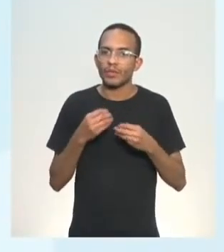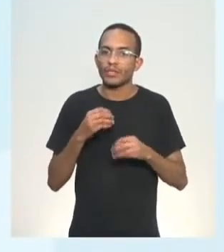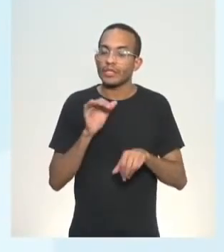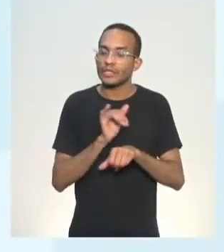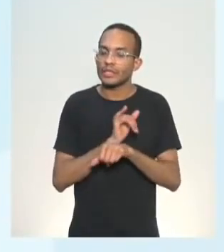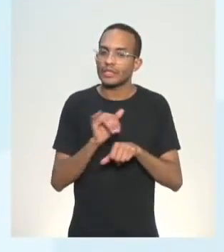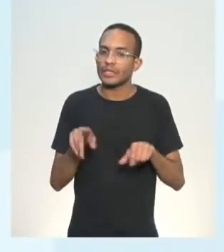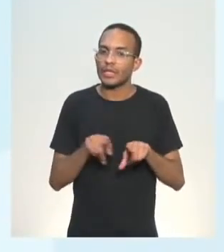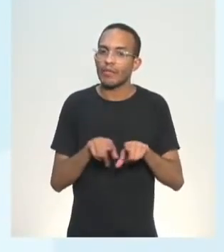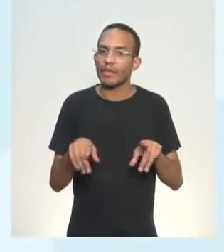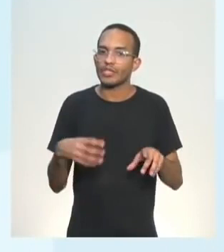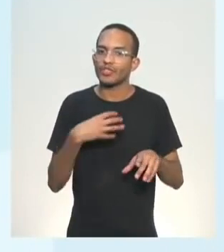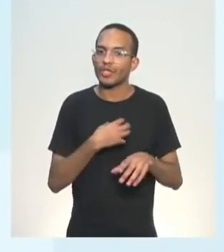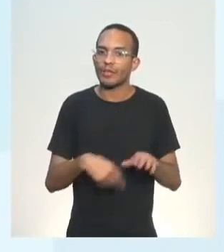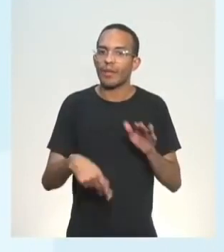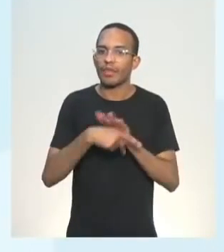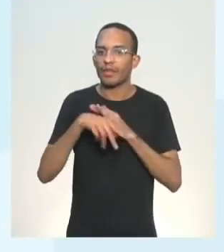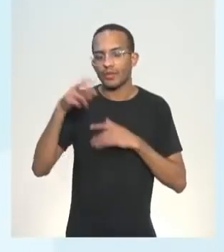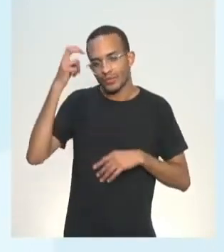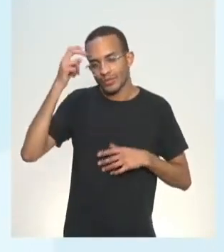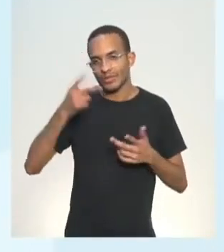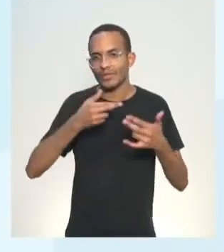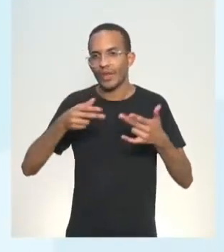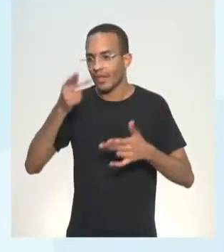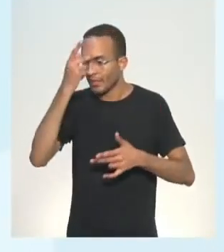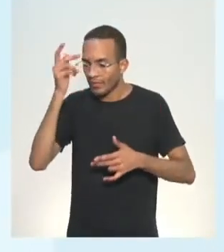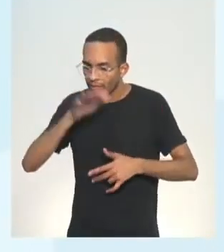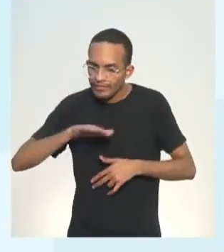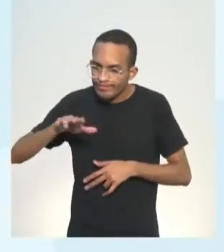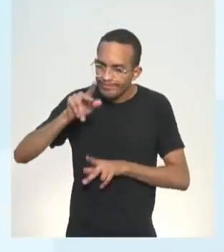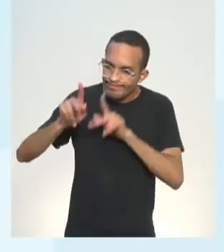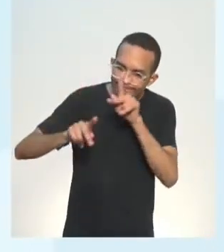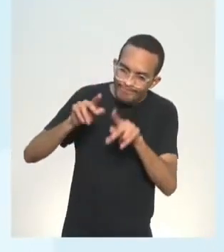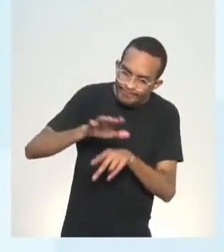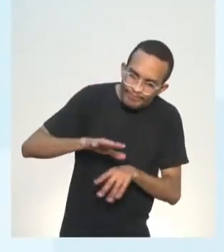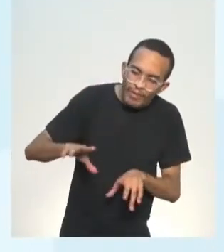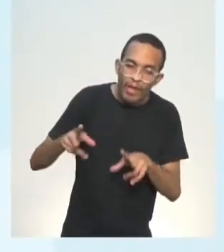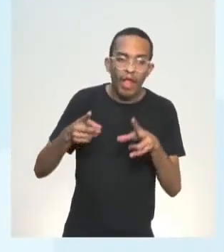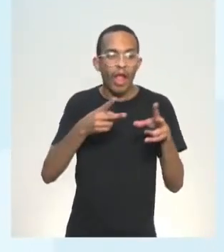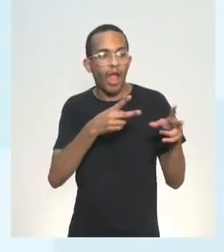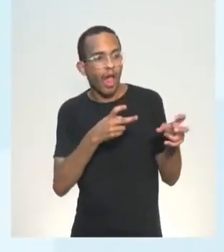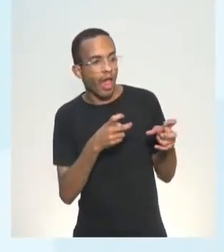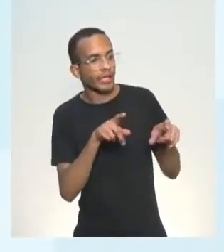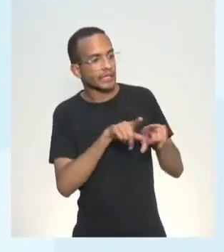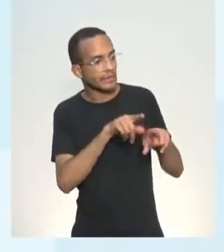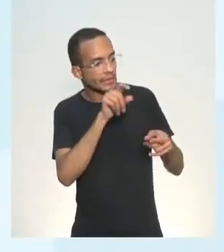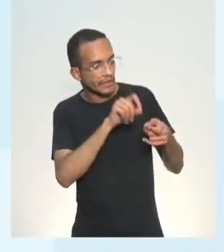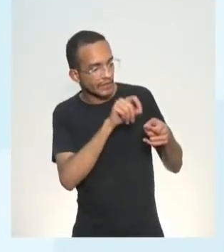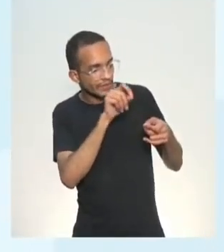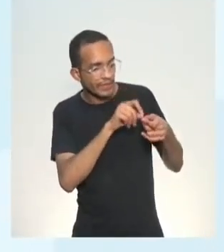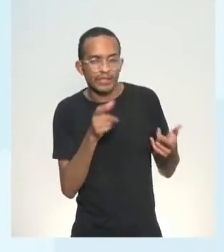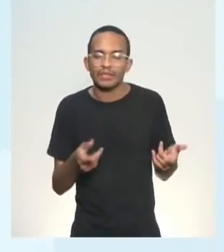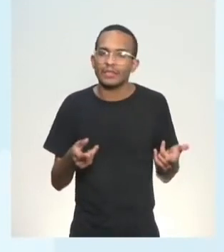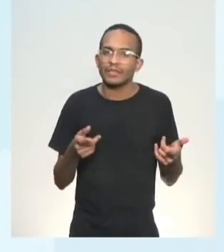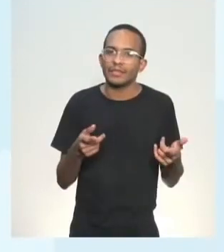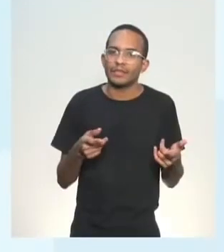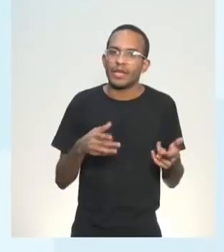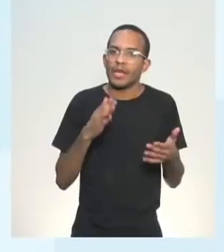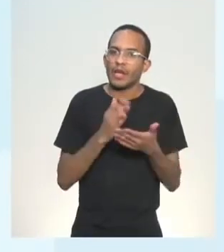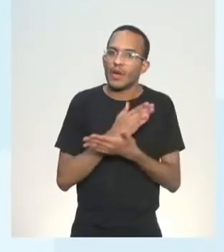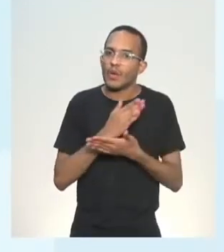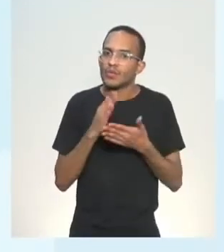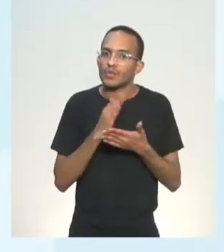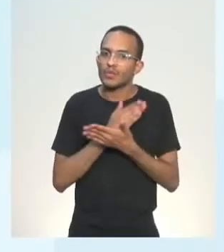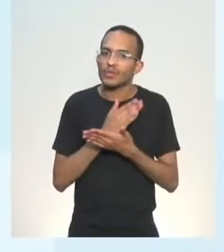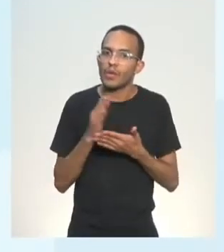cultura. Então, quando várias pessoas de uma localidade, de uma região, reconhecem e praticam, né,